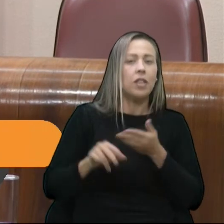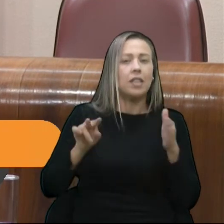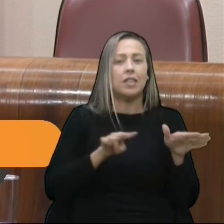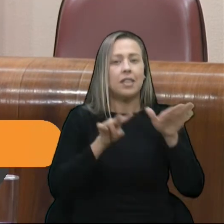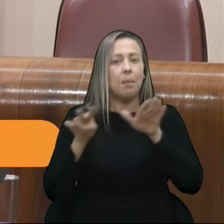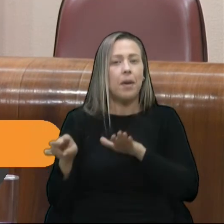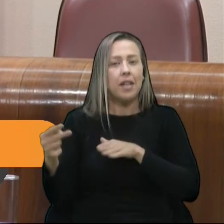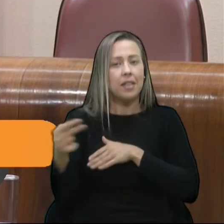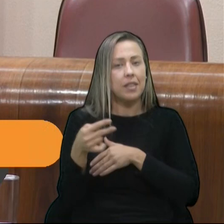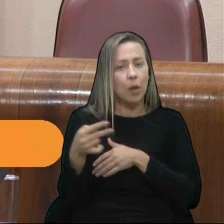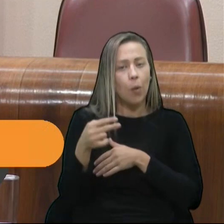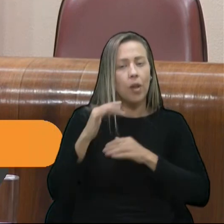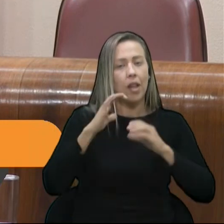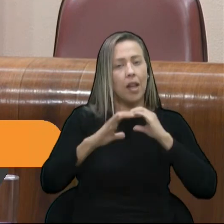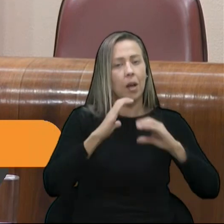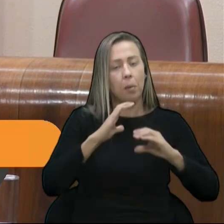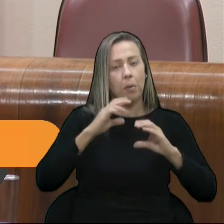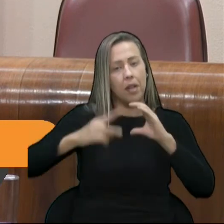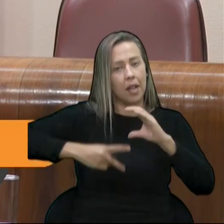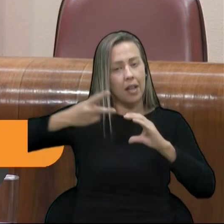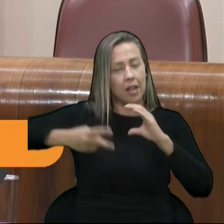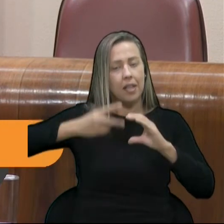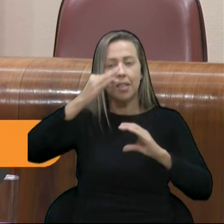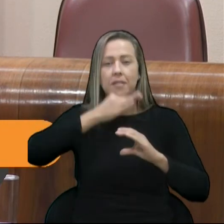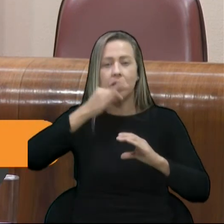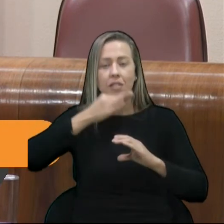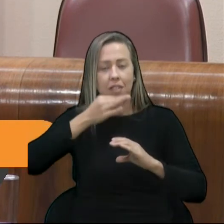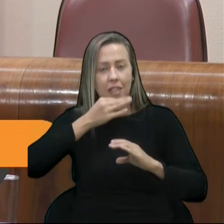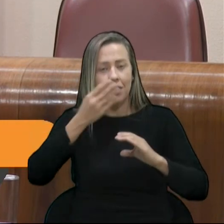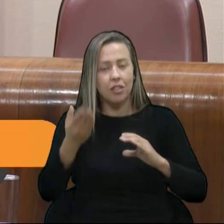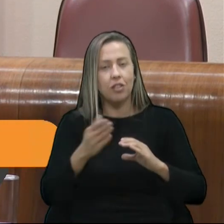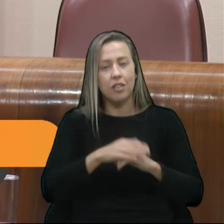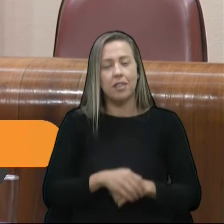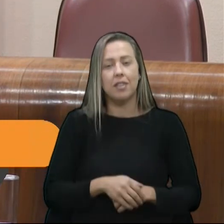da comunicação da Câmara de Vereadores de Caxias do Sul,